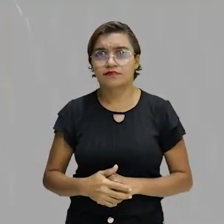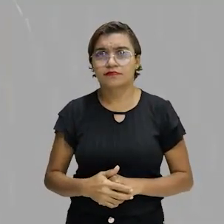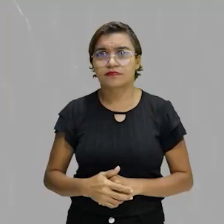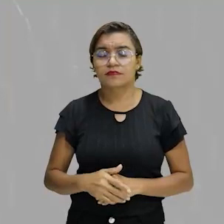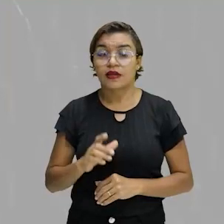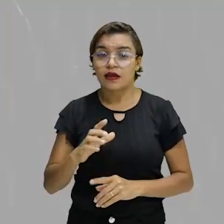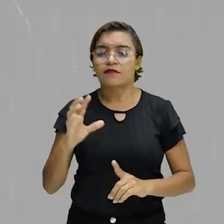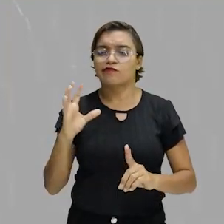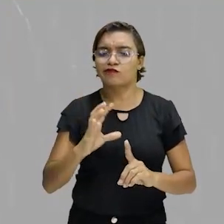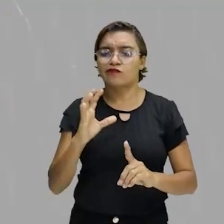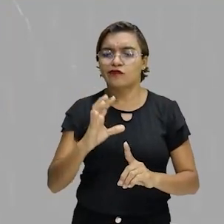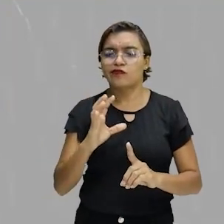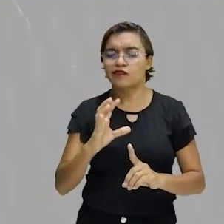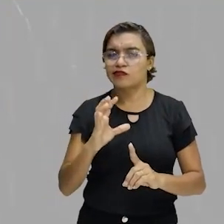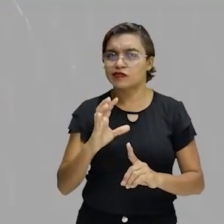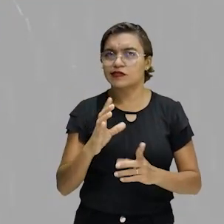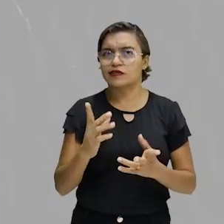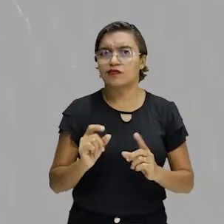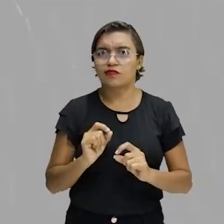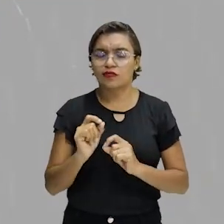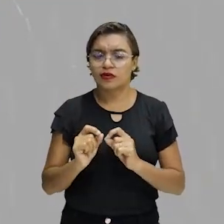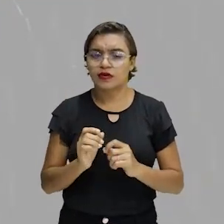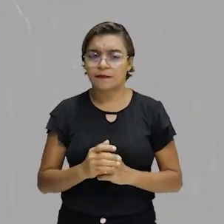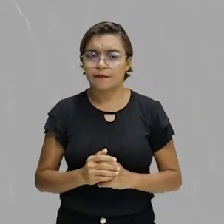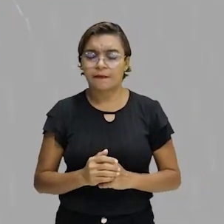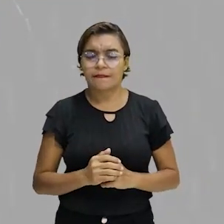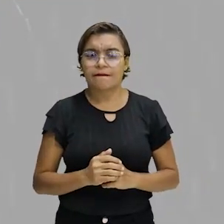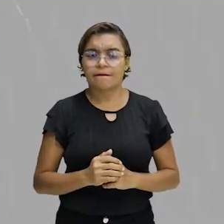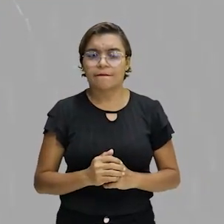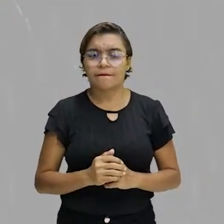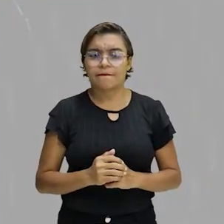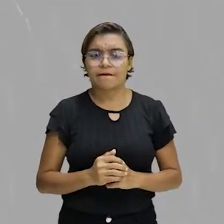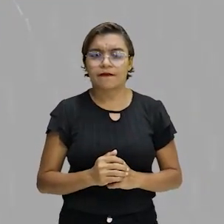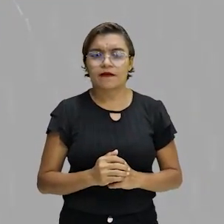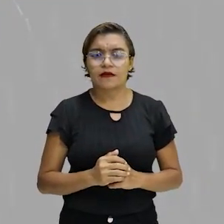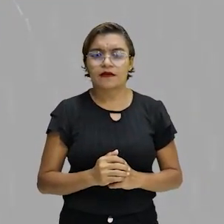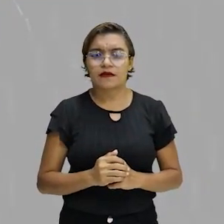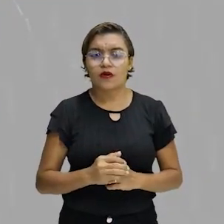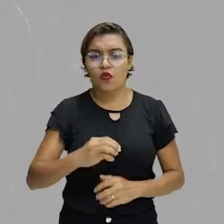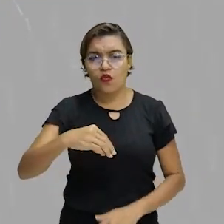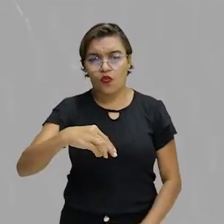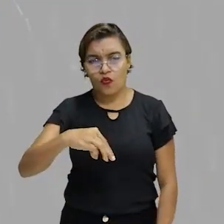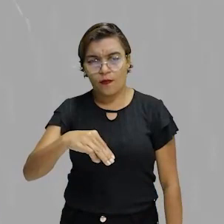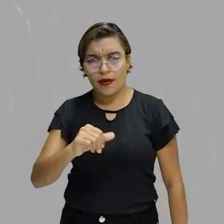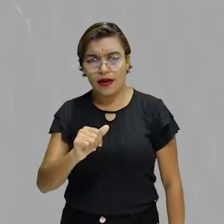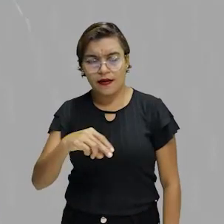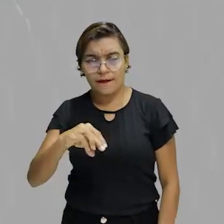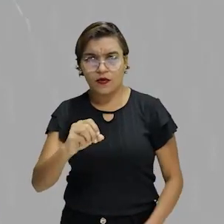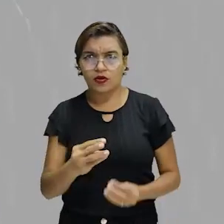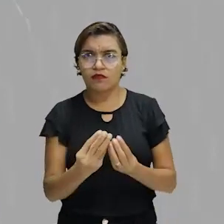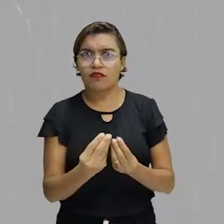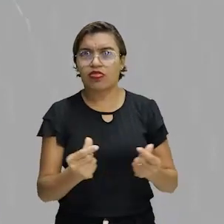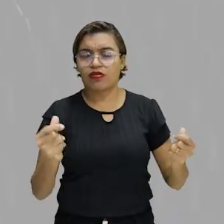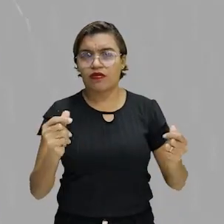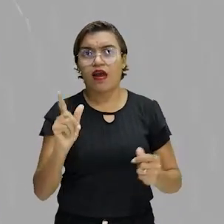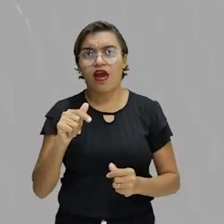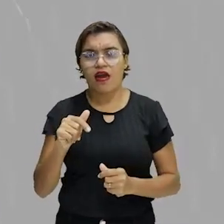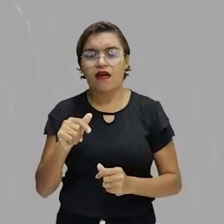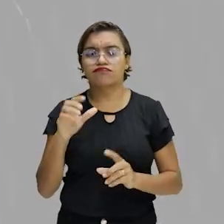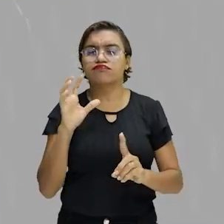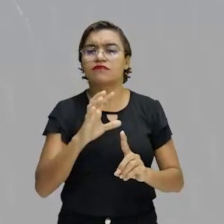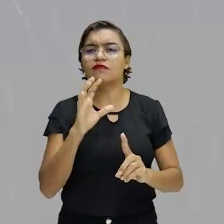perda da massa dessa dessa estrutura de mármore certo então esse problema se deve à chuva